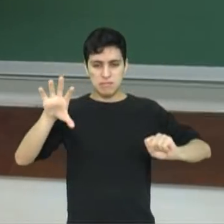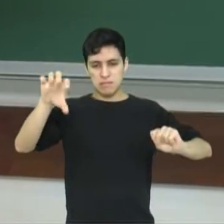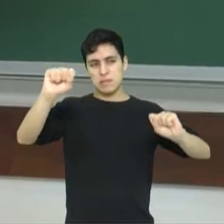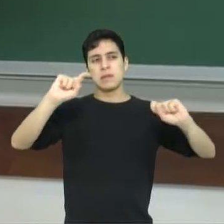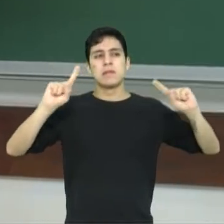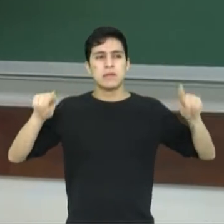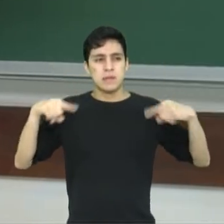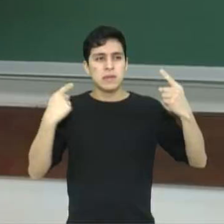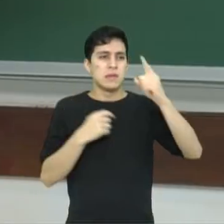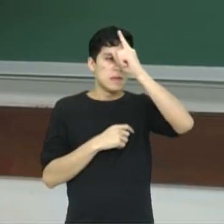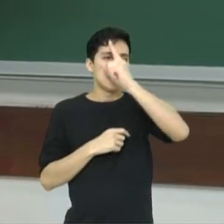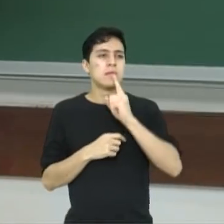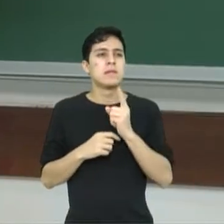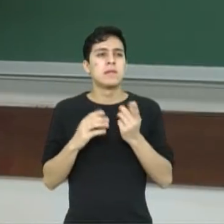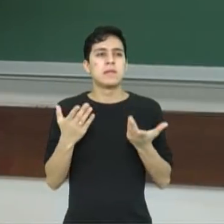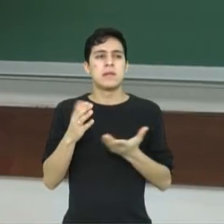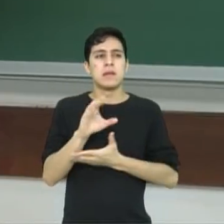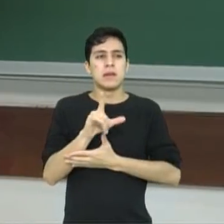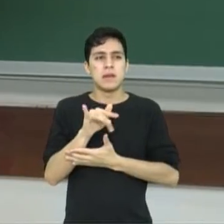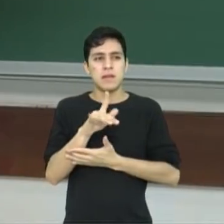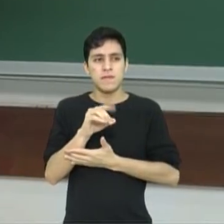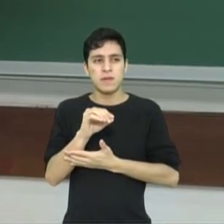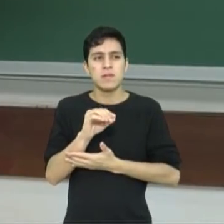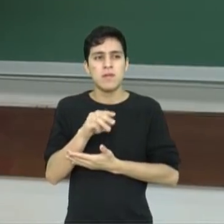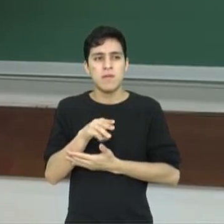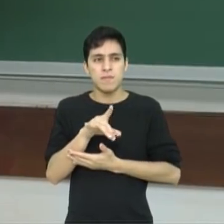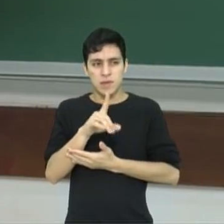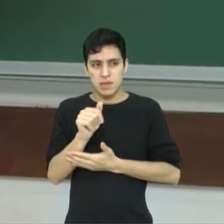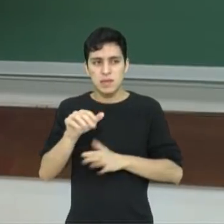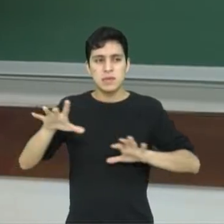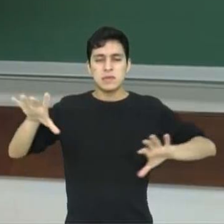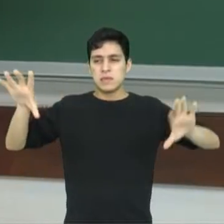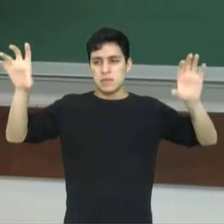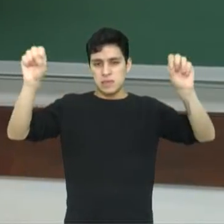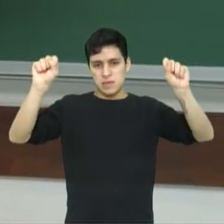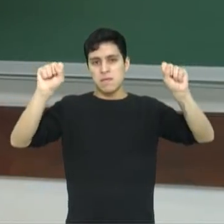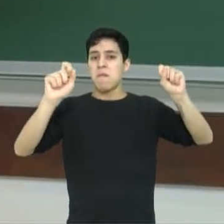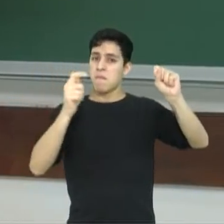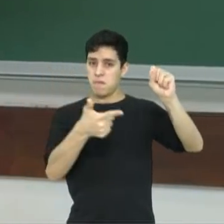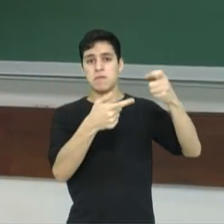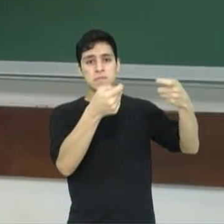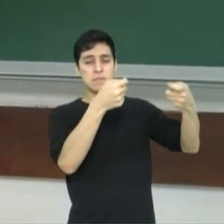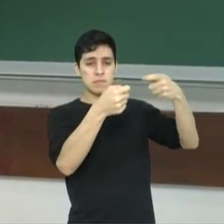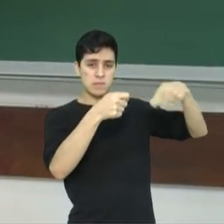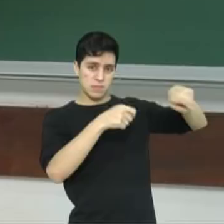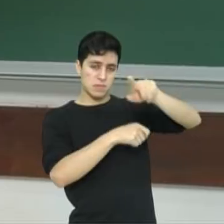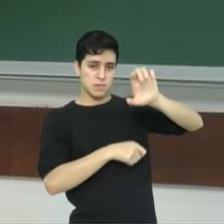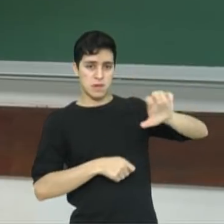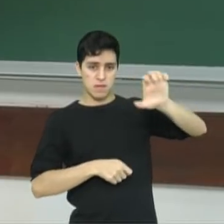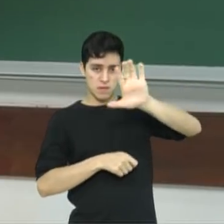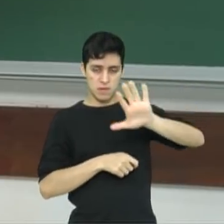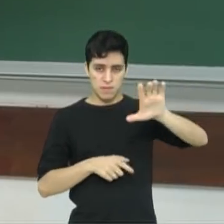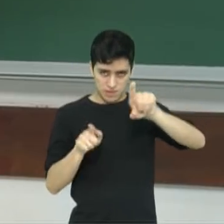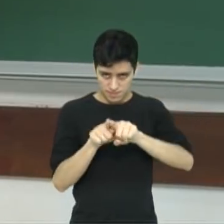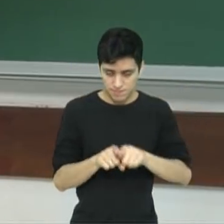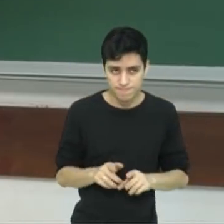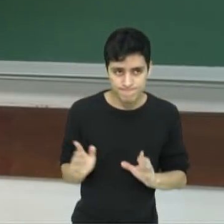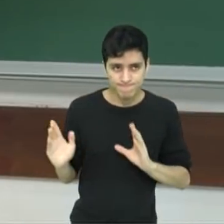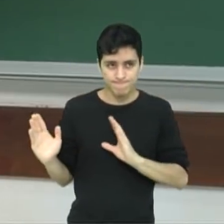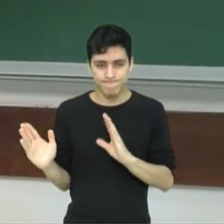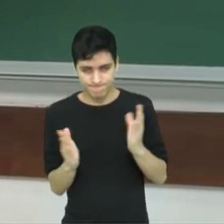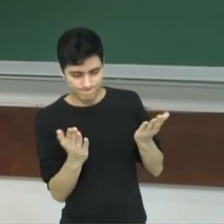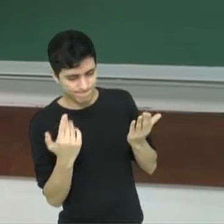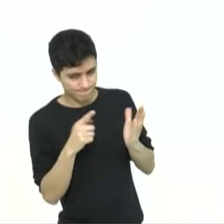tema islamismo, muito interessante. Professor, por que hoje a gente sempre relaciona com questões mais violentas, extremas? O extremismo tem em todas